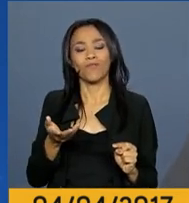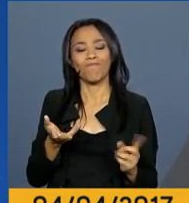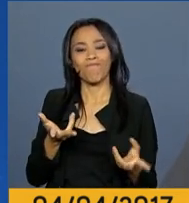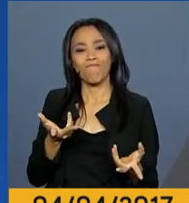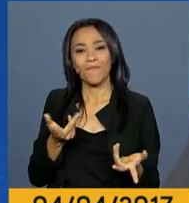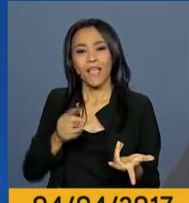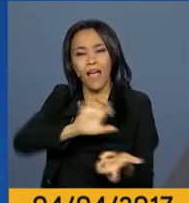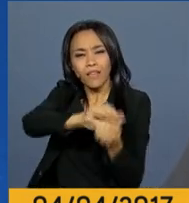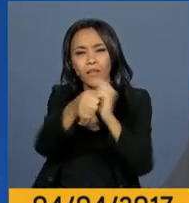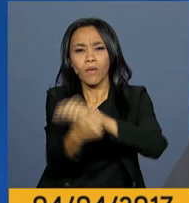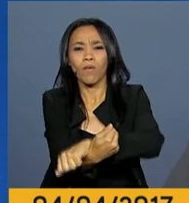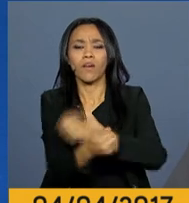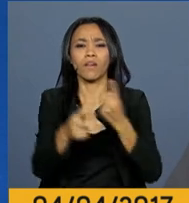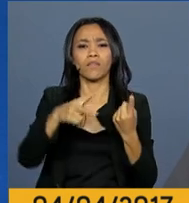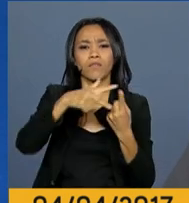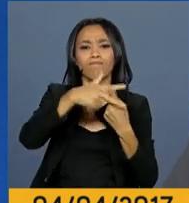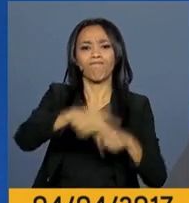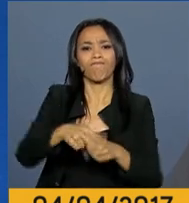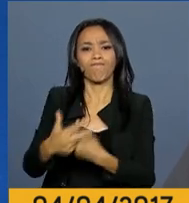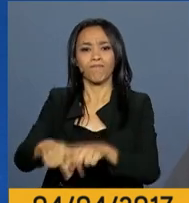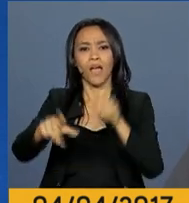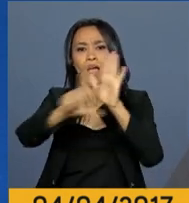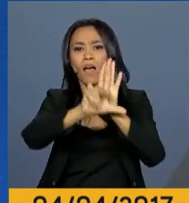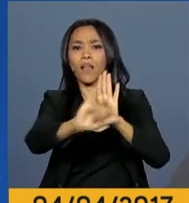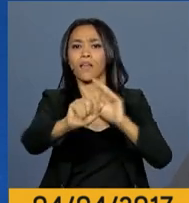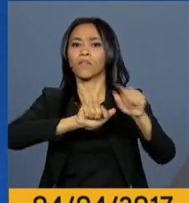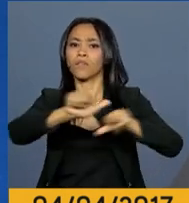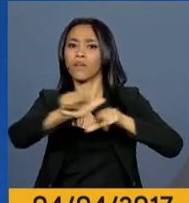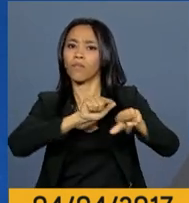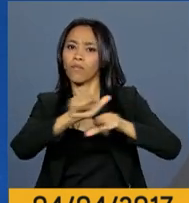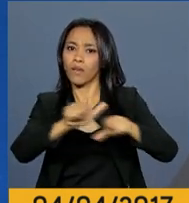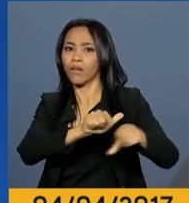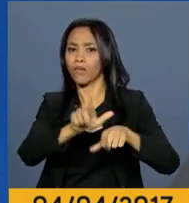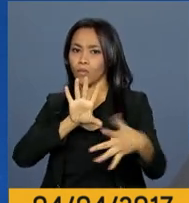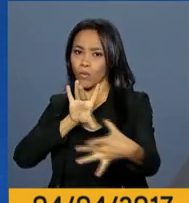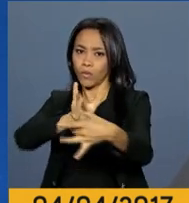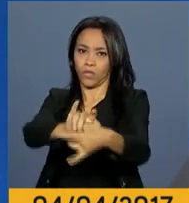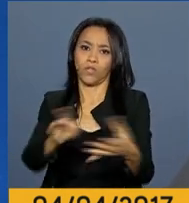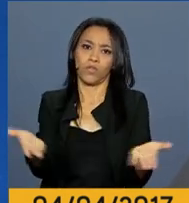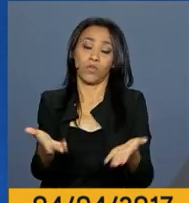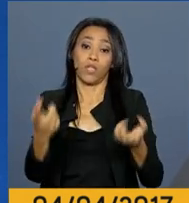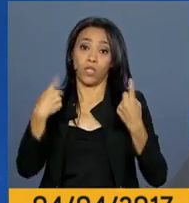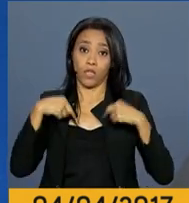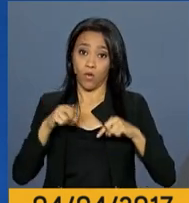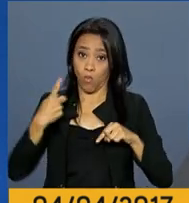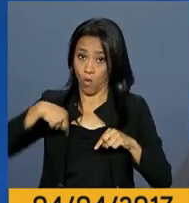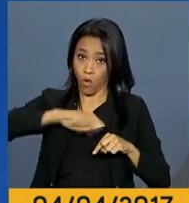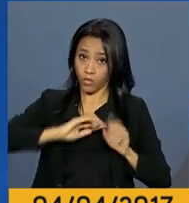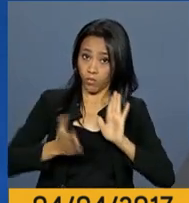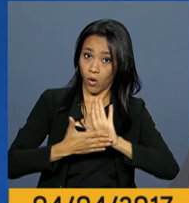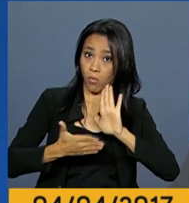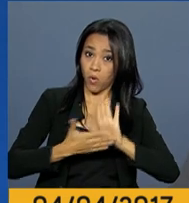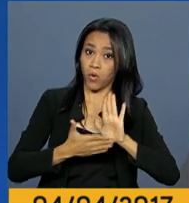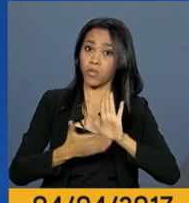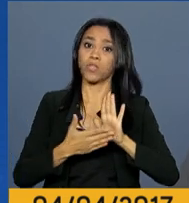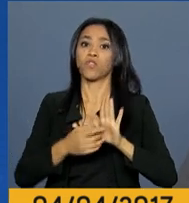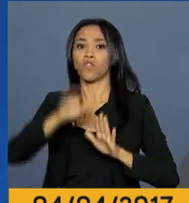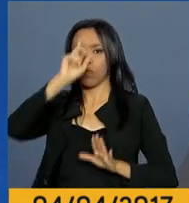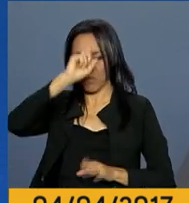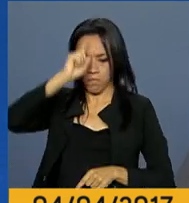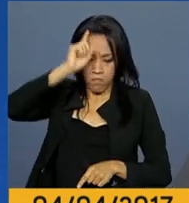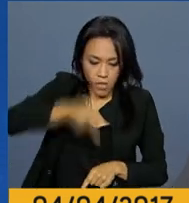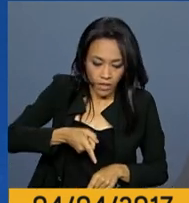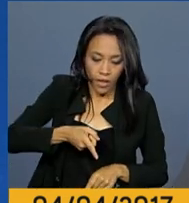nossa lei trabalhista ao mundo contemporâneo. Nossa proposta não foi uma proposta imperativa, de cima para baixo. Ela